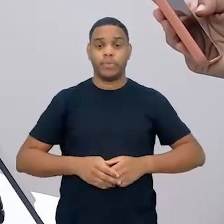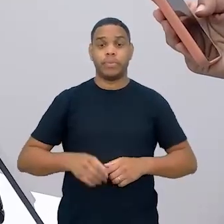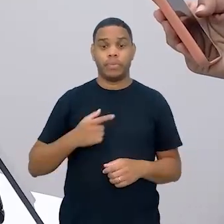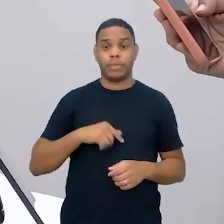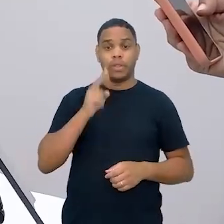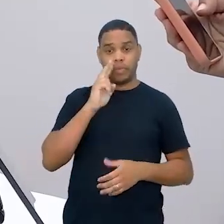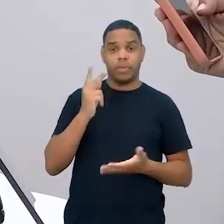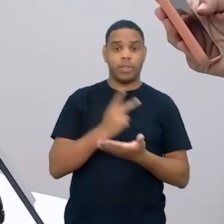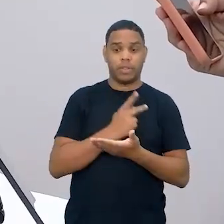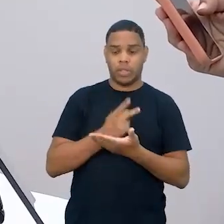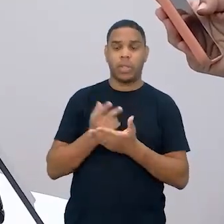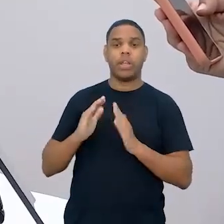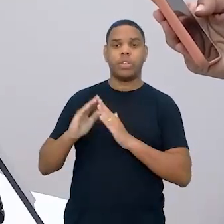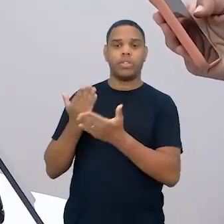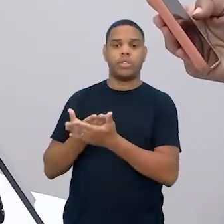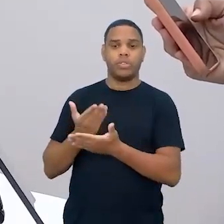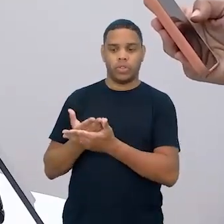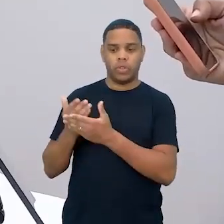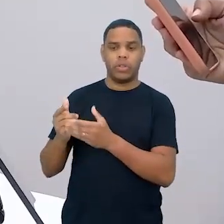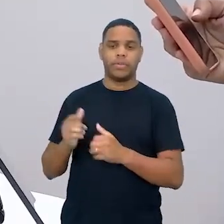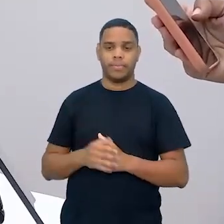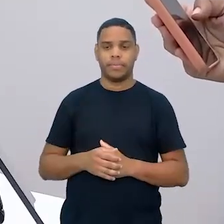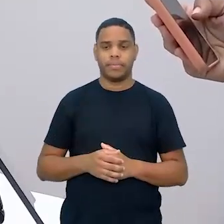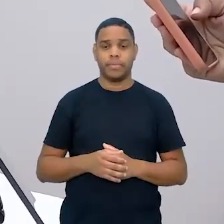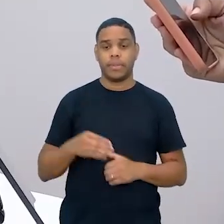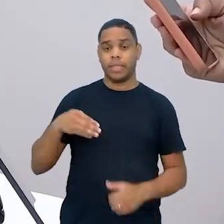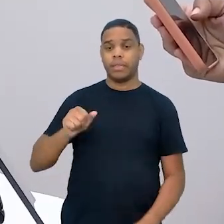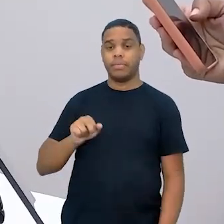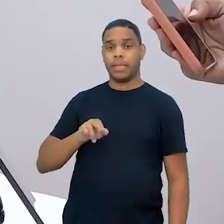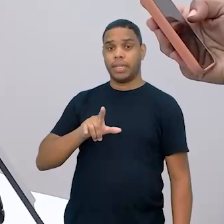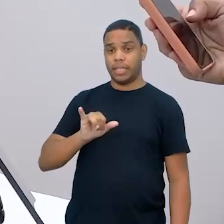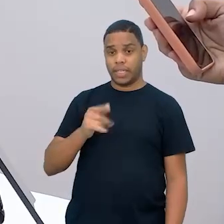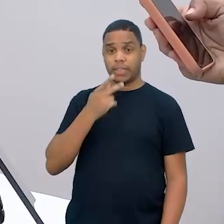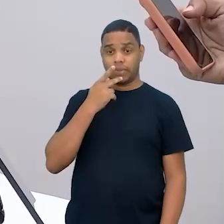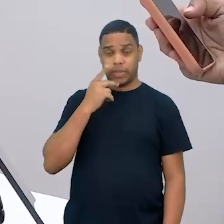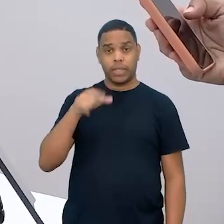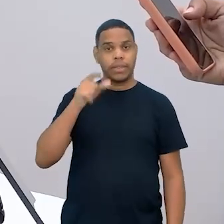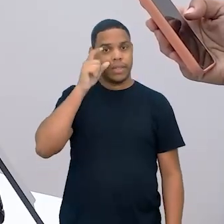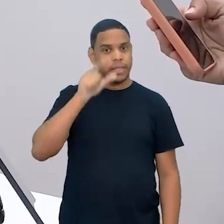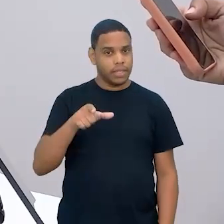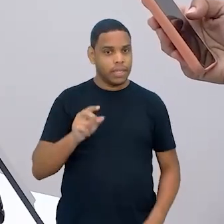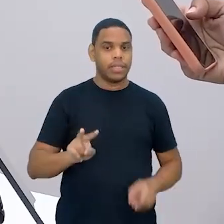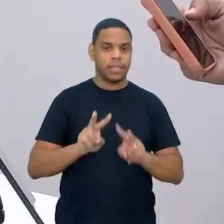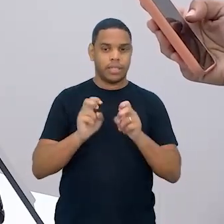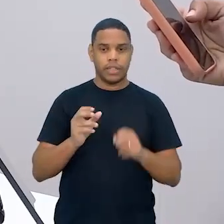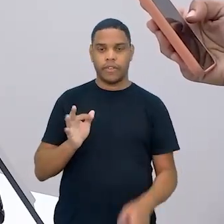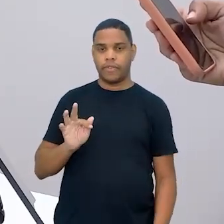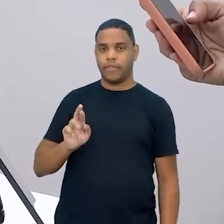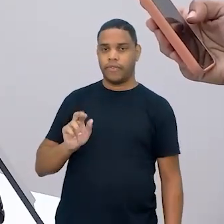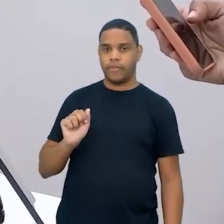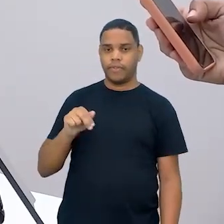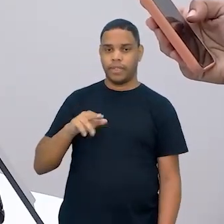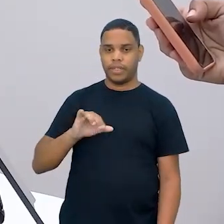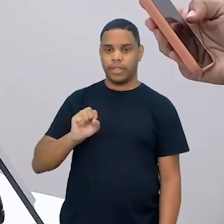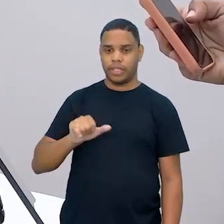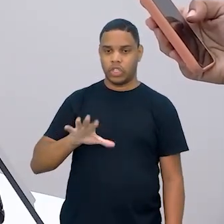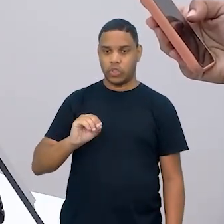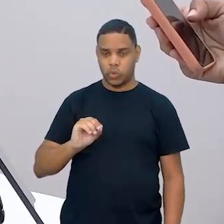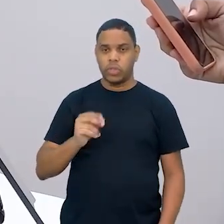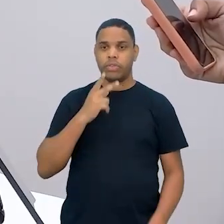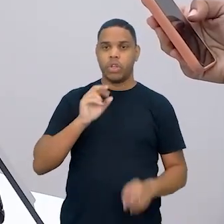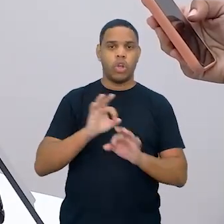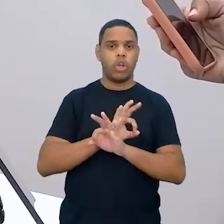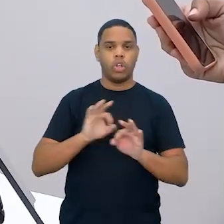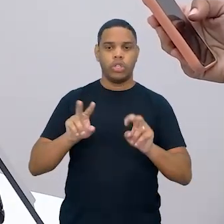muito disso em várias escolas. A Marli fala que é muito interessante esse tema. O Francisco fala, um ótimo tema para se trabalhar em sala